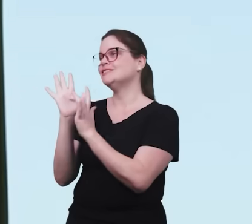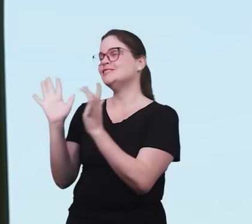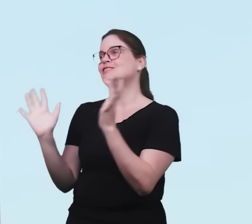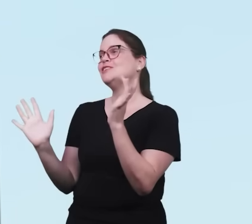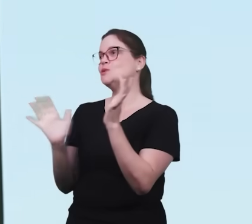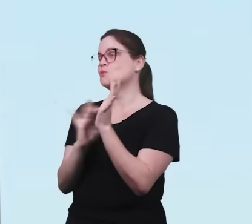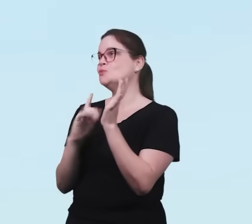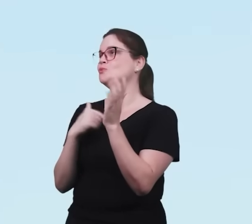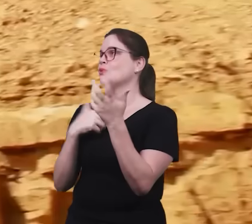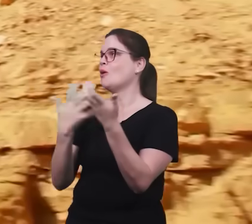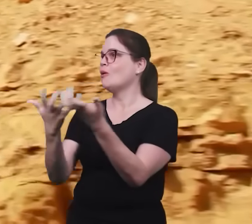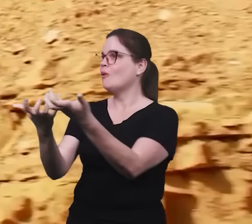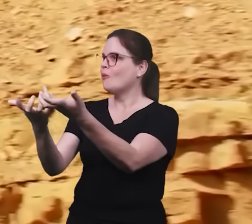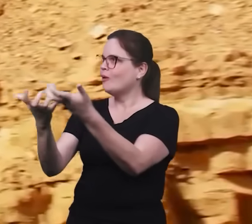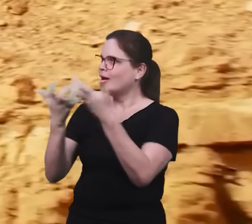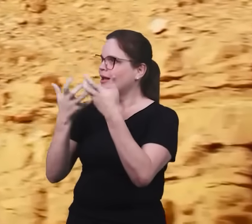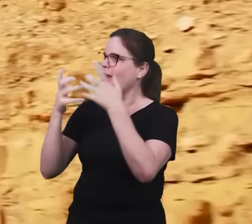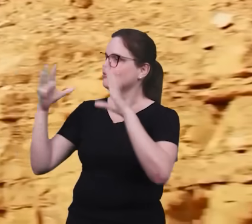Jesus,